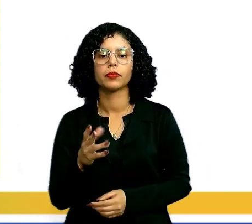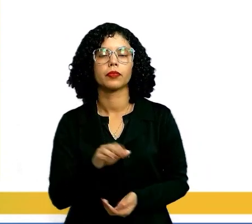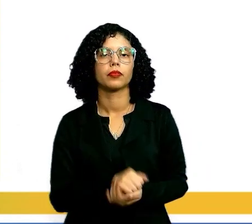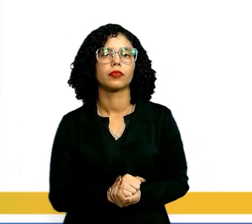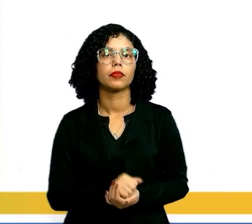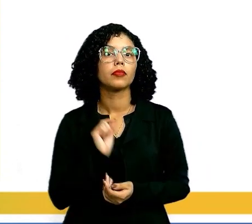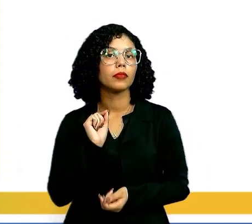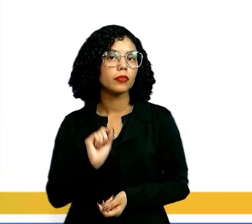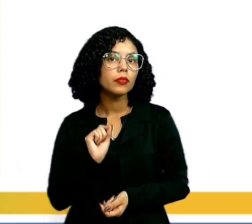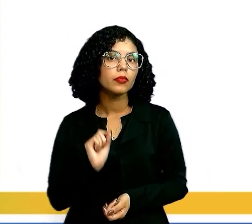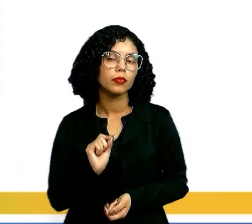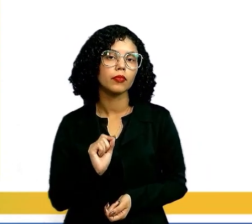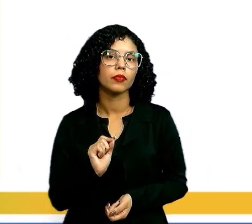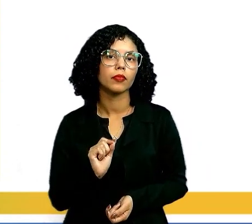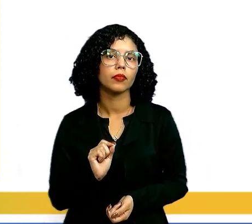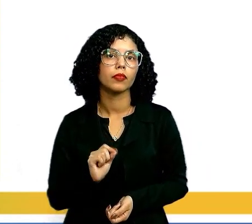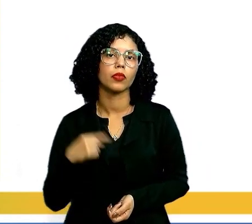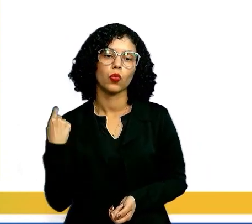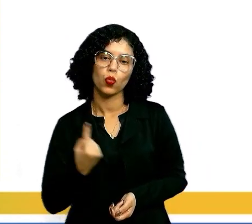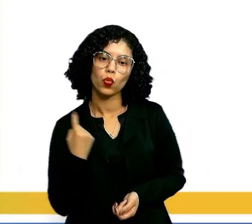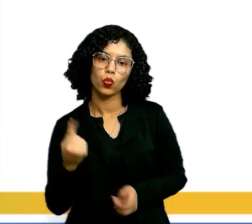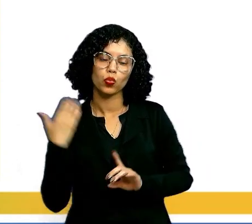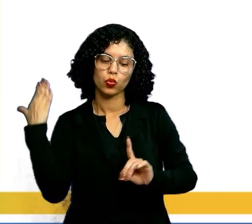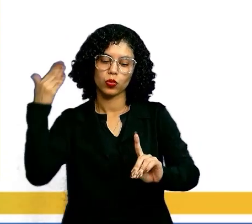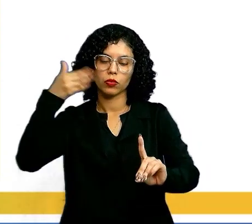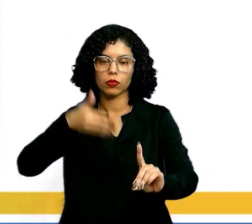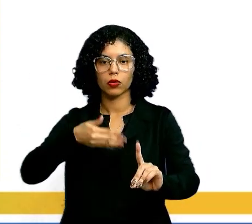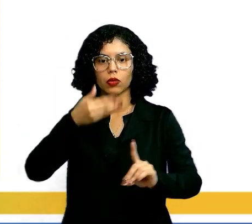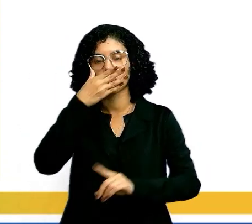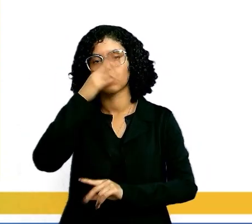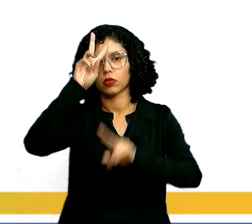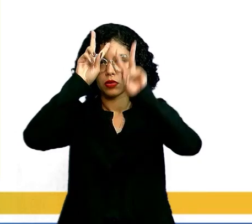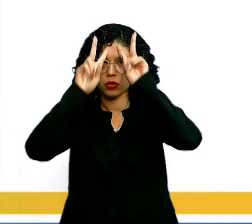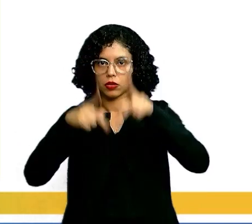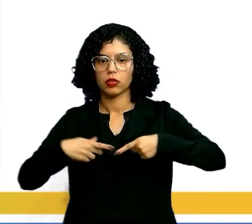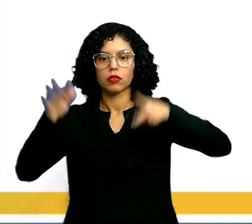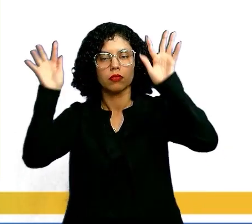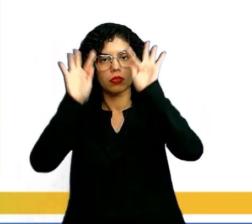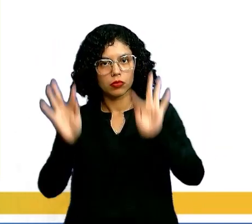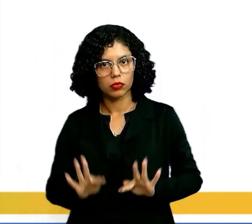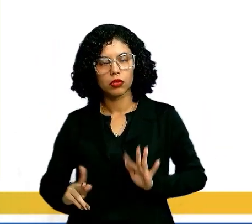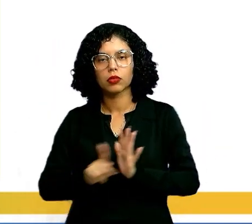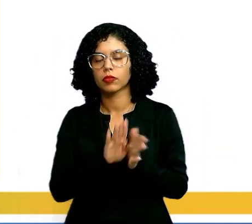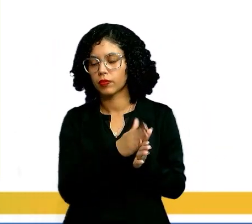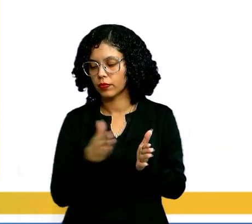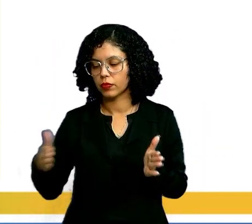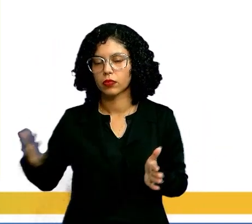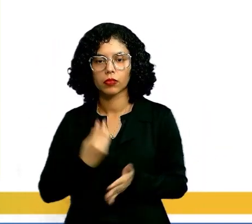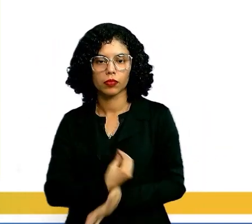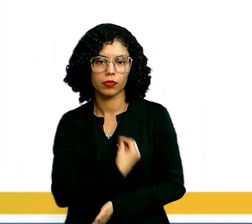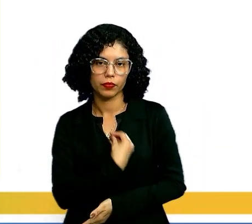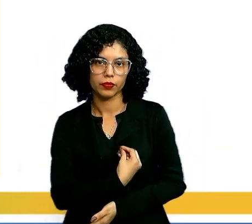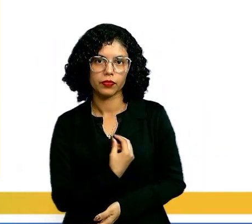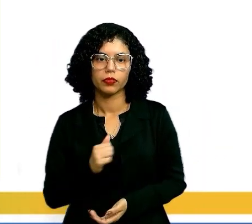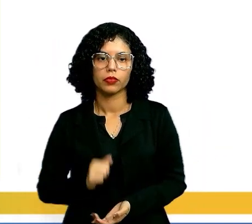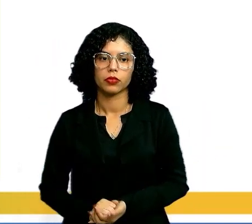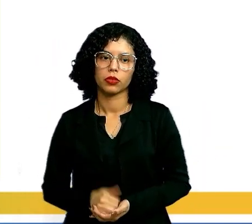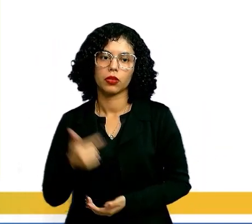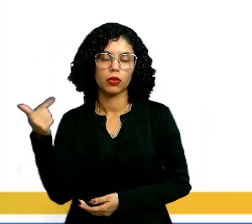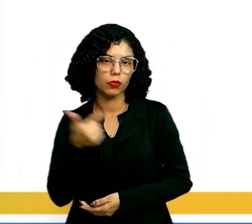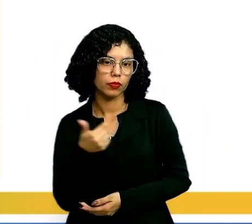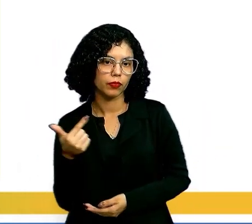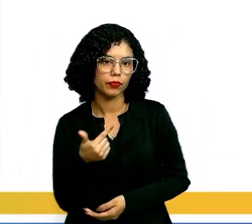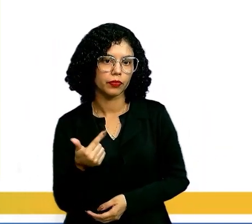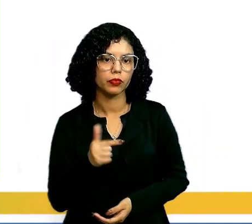a afirmação de que o único alvo humano seria a felicidade decorrente da virtude segundo